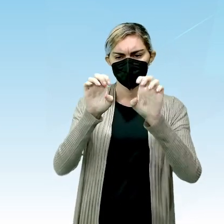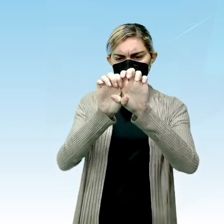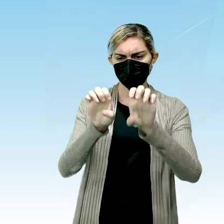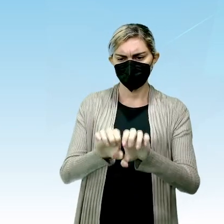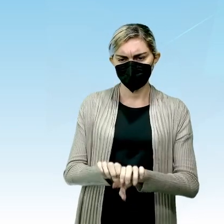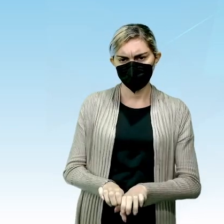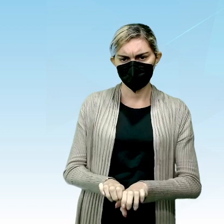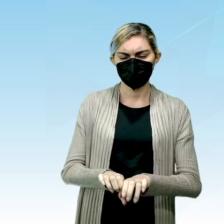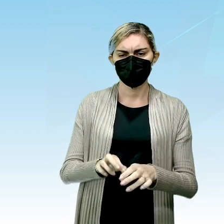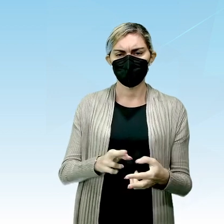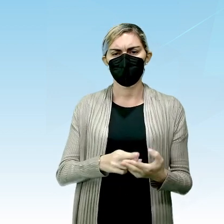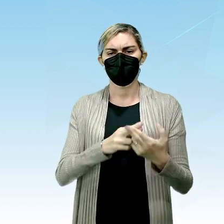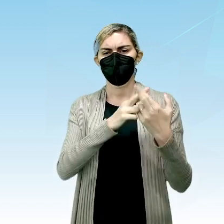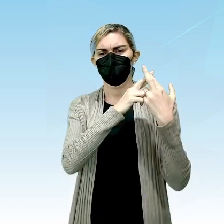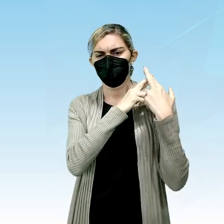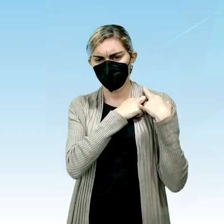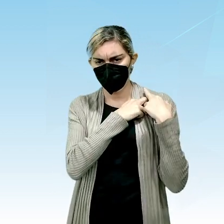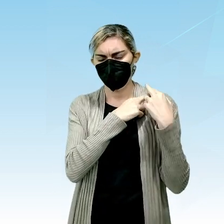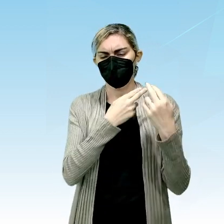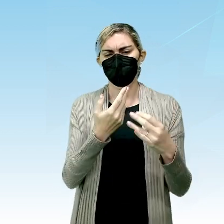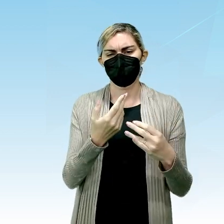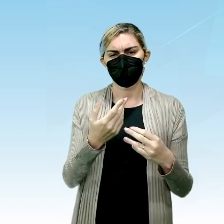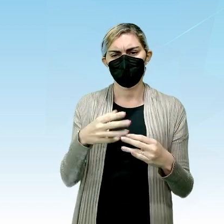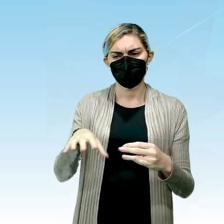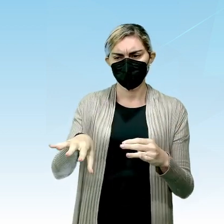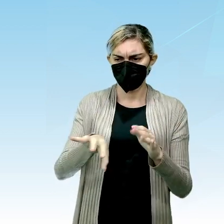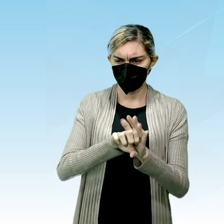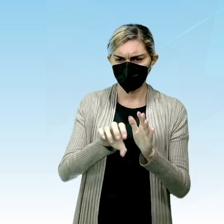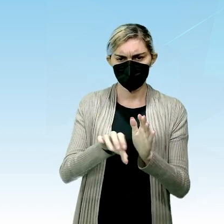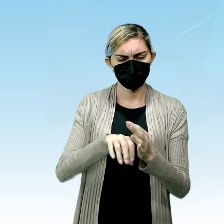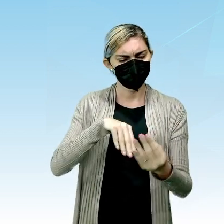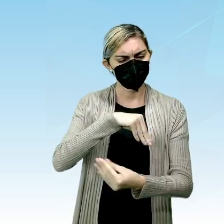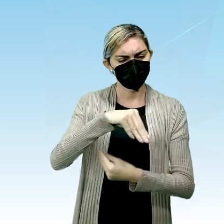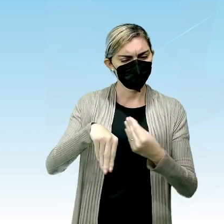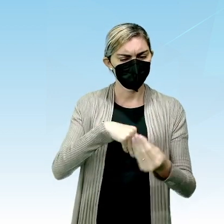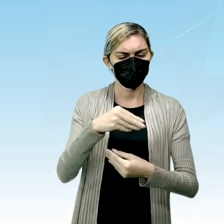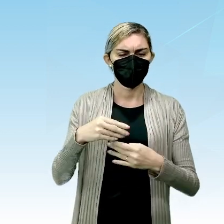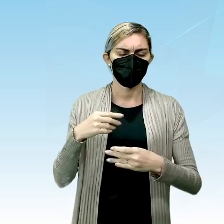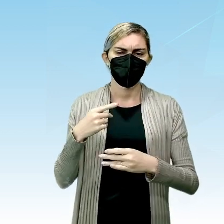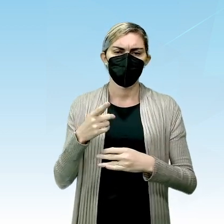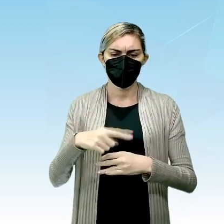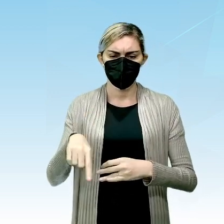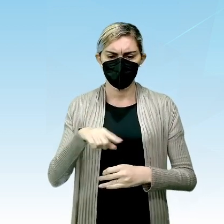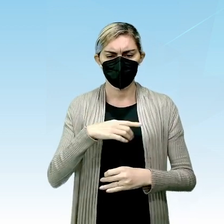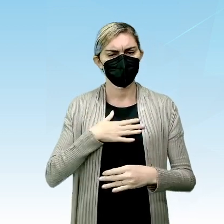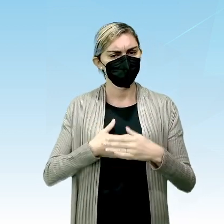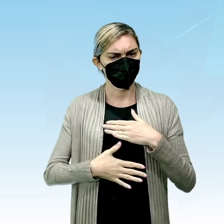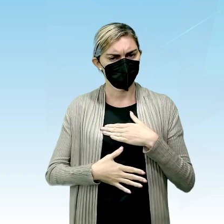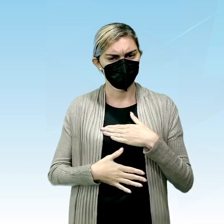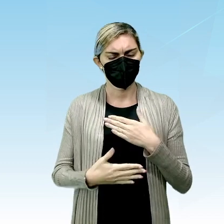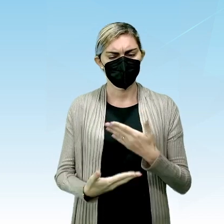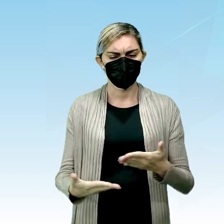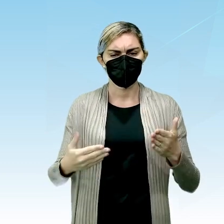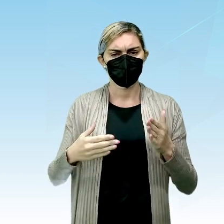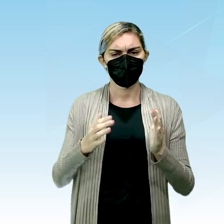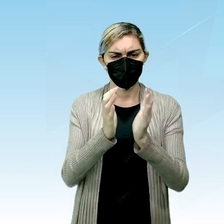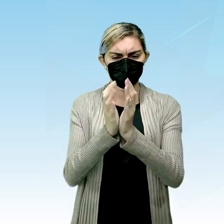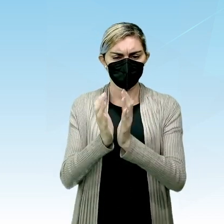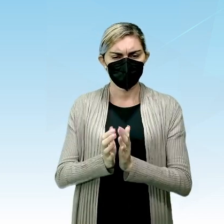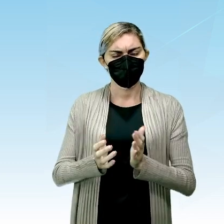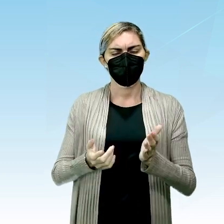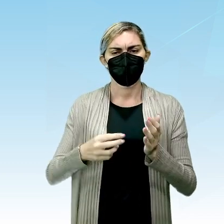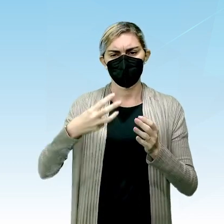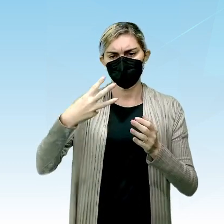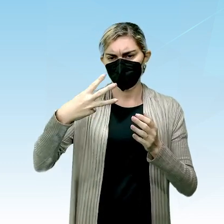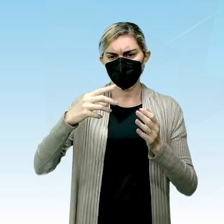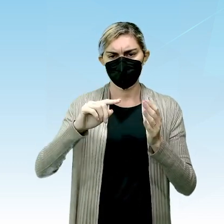são responsáveis por secretar substâncias em nosso corpo. E aí a gente pode classificá-las em